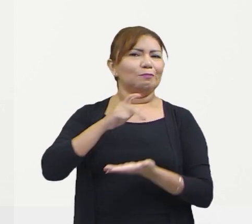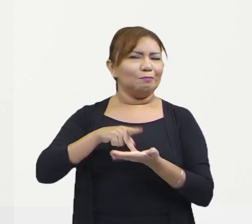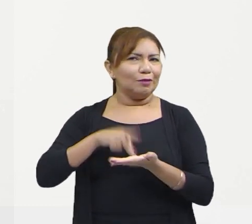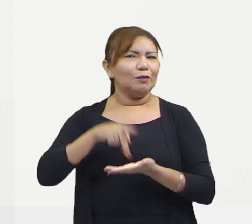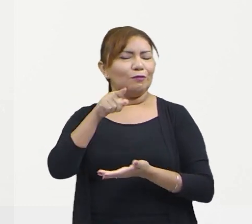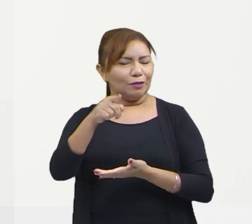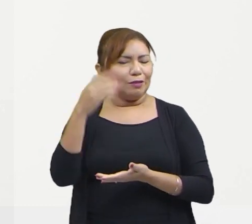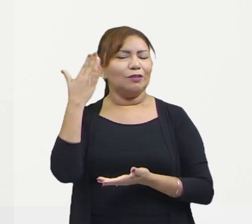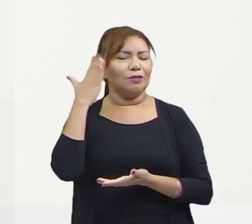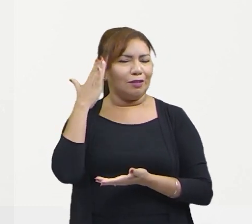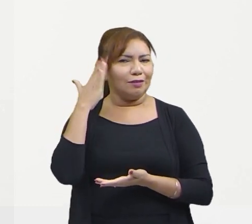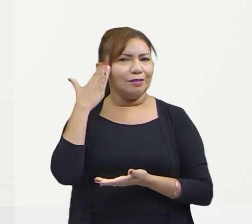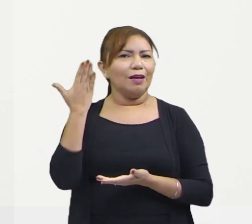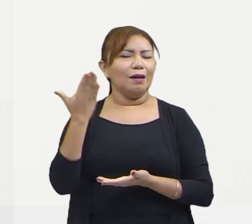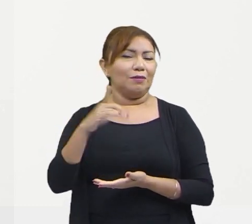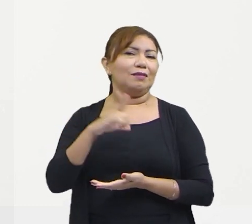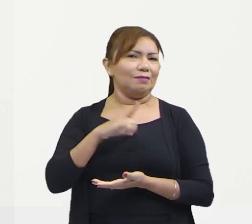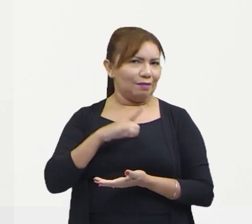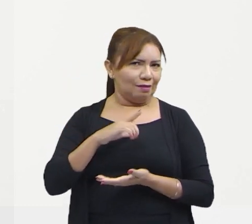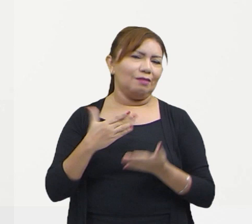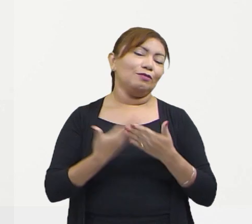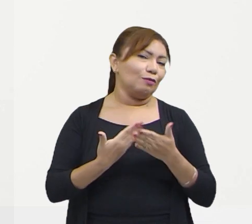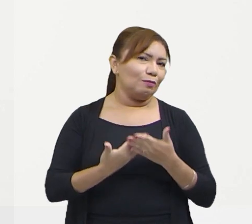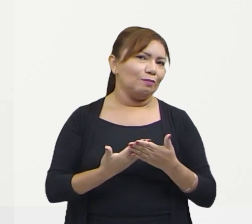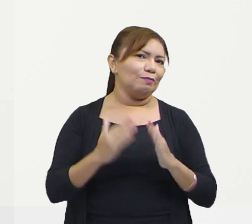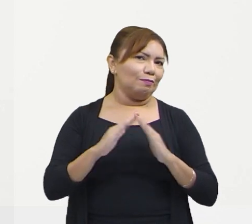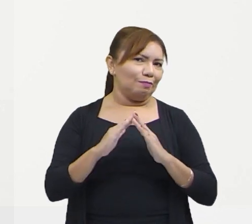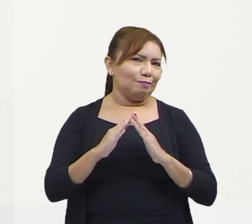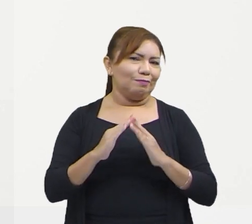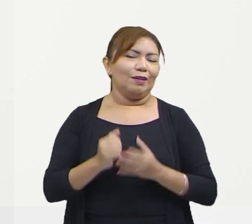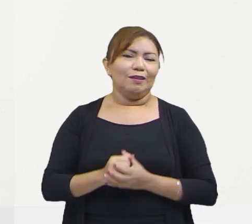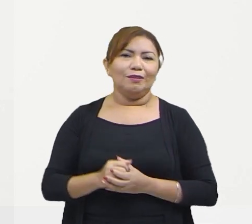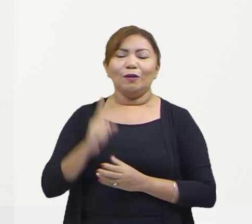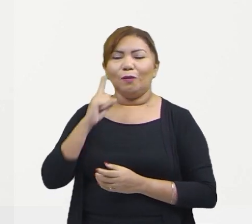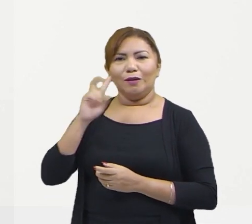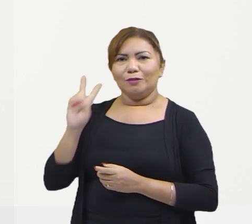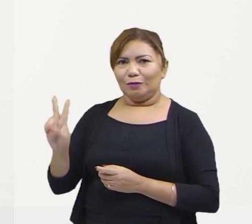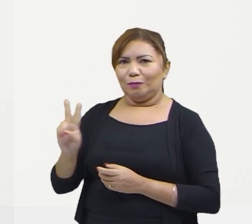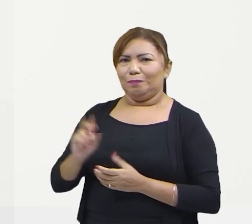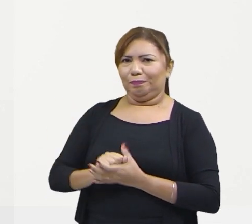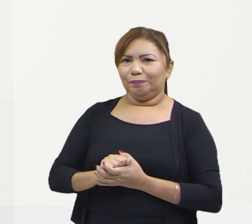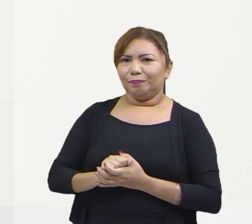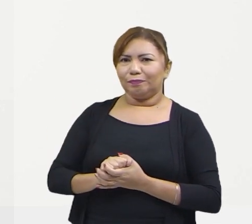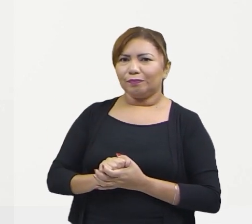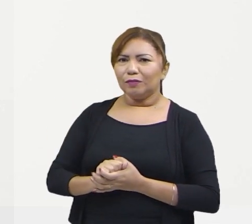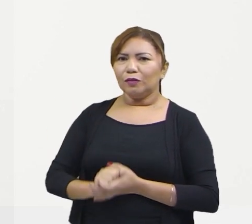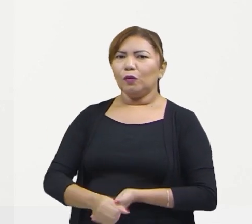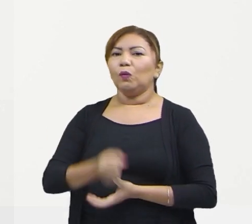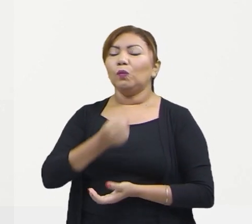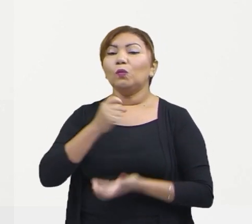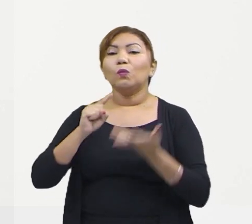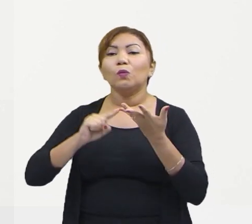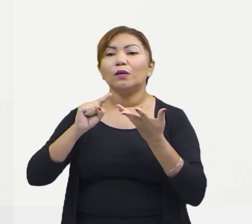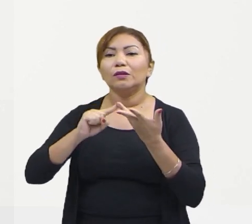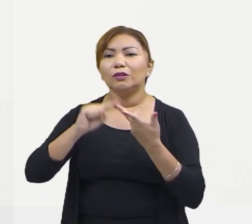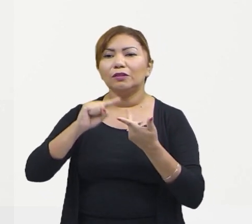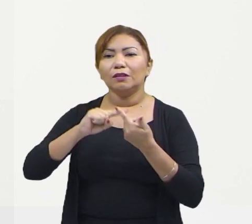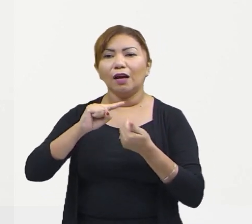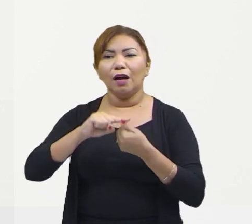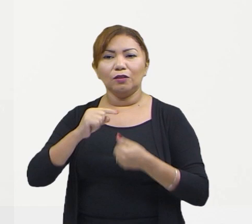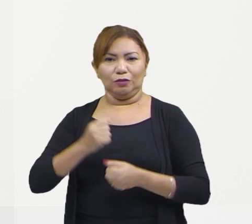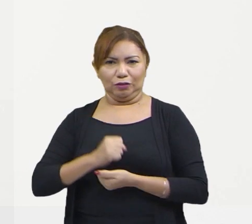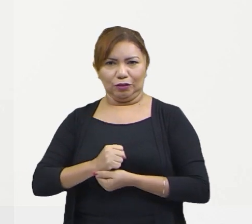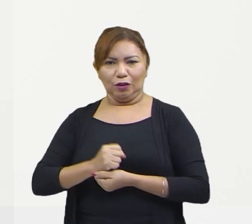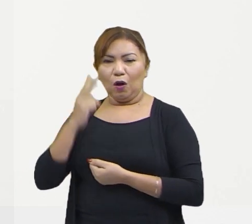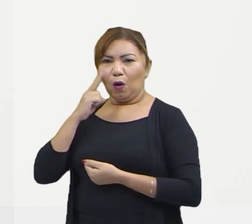vocês estudam na escola. A grafia dos números. A quantidade. Olha aqui